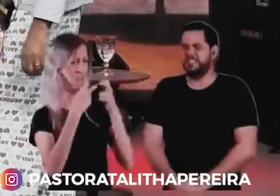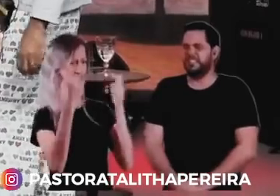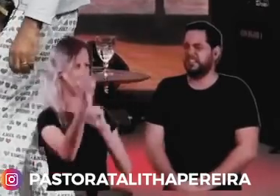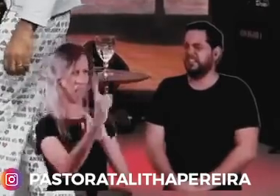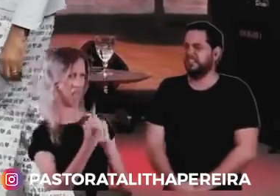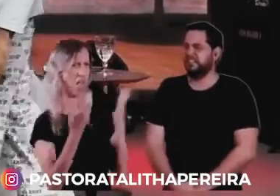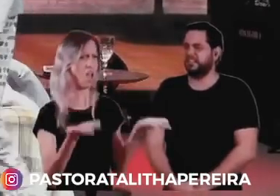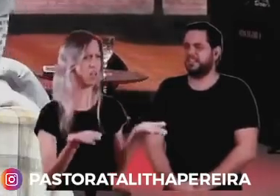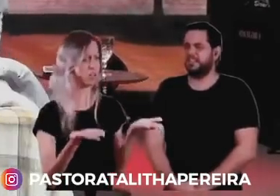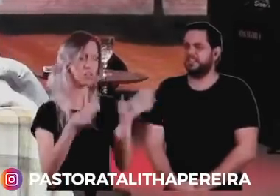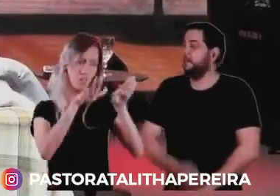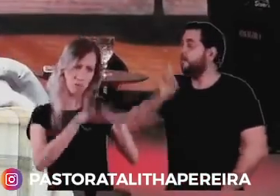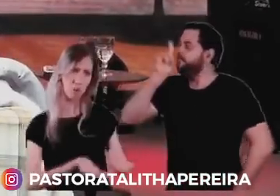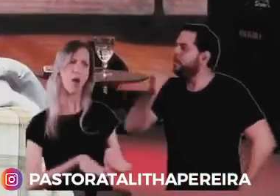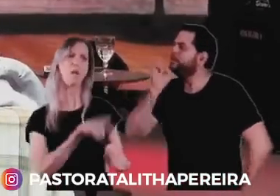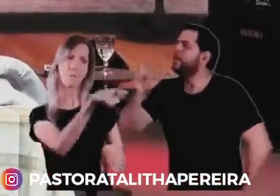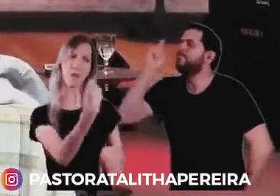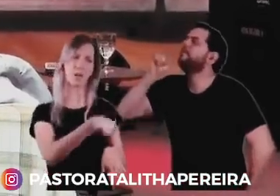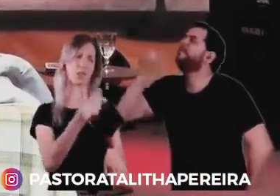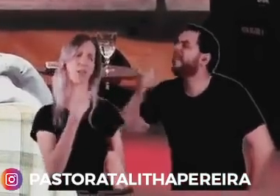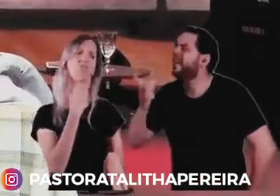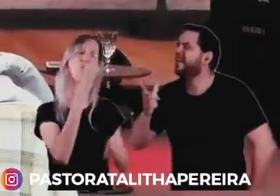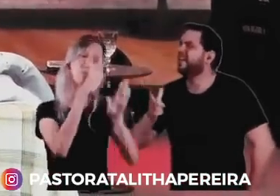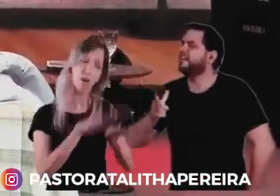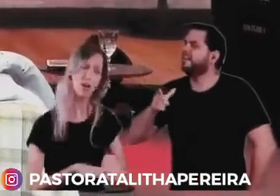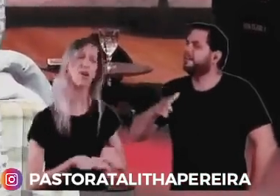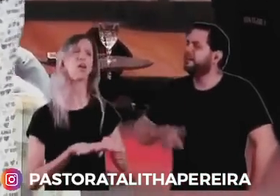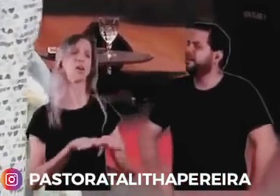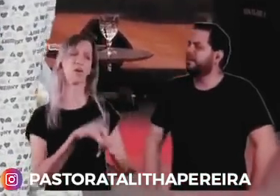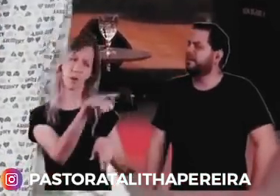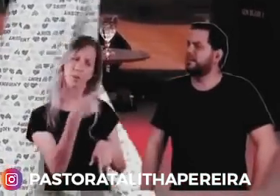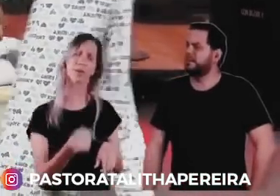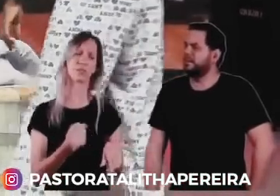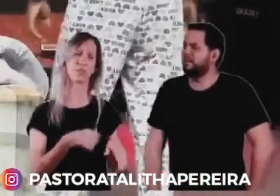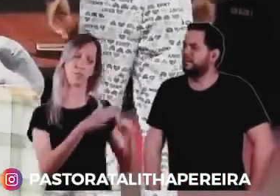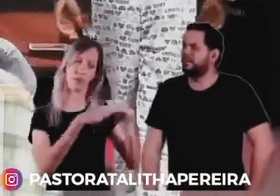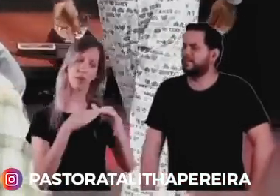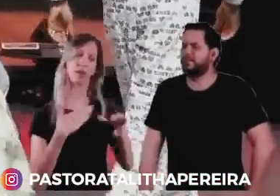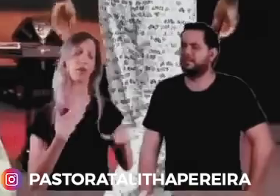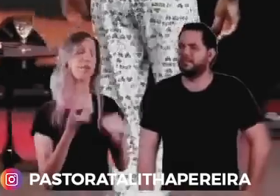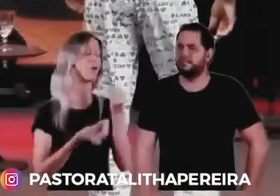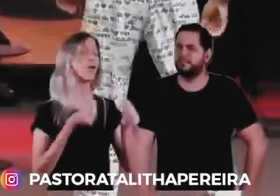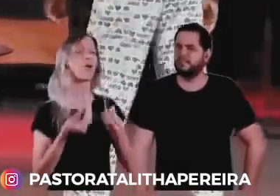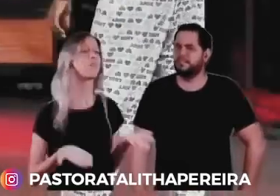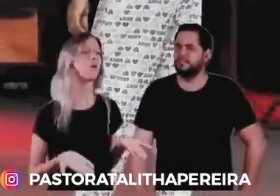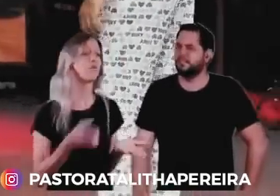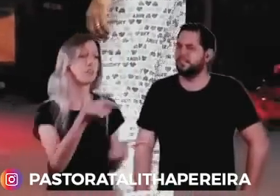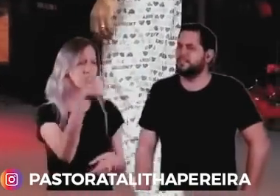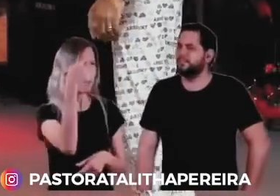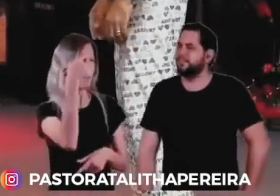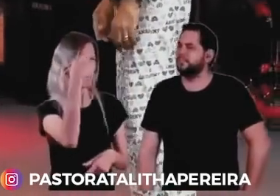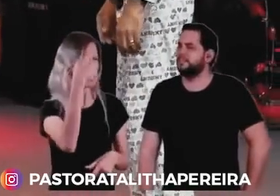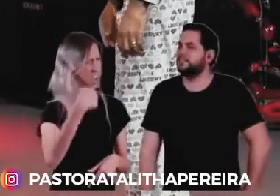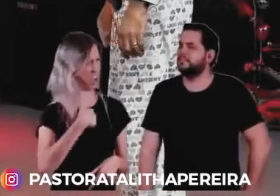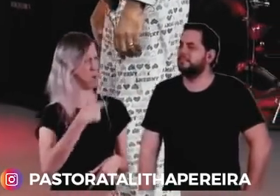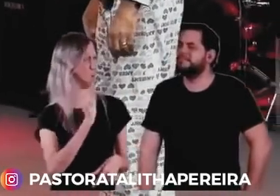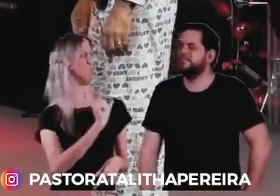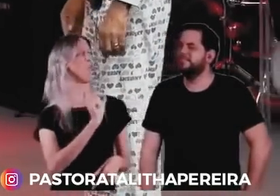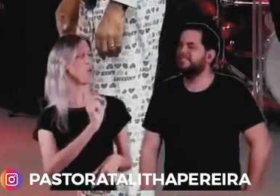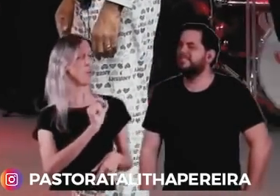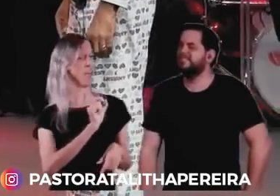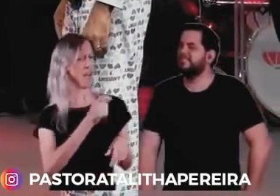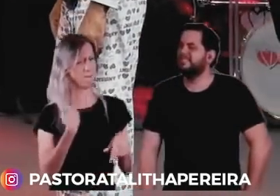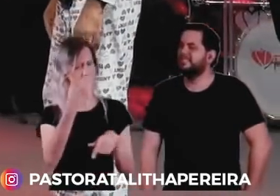ei, baixe você o viu? Tom. Baixe você... o tom para falar comigo. Você está pensando que eu sou uma das